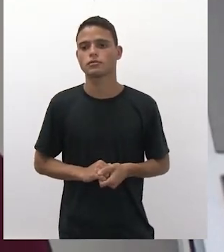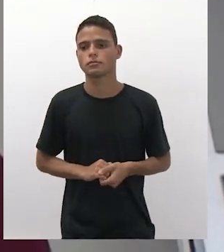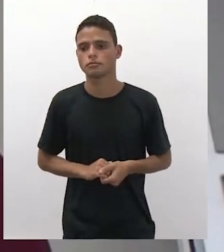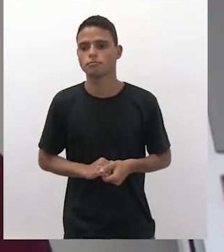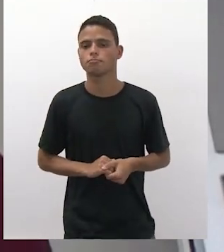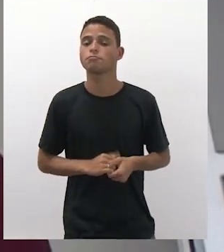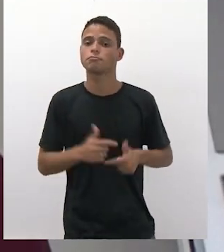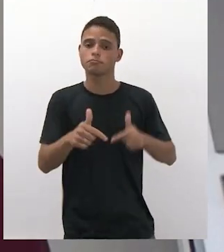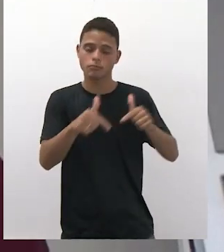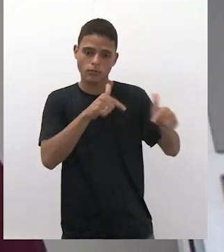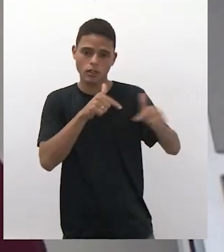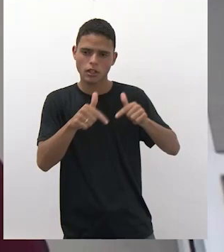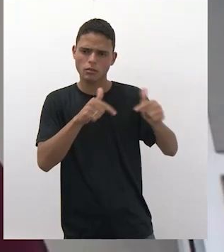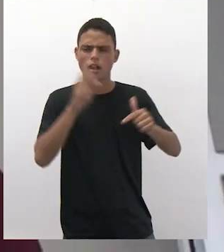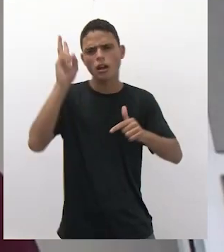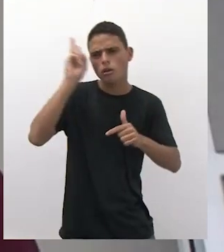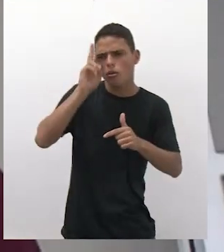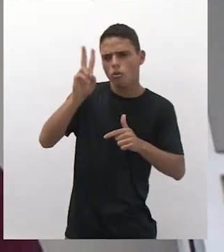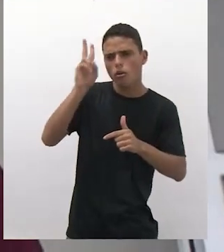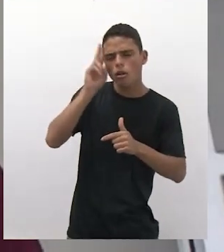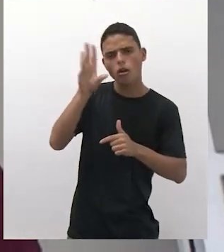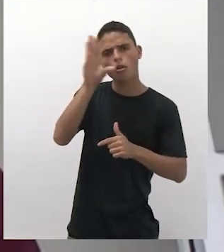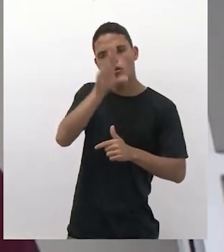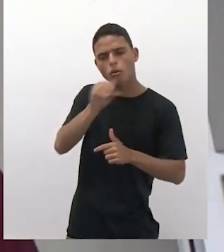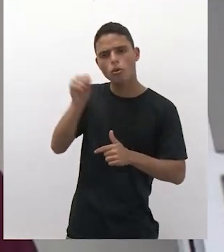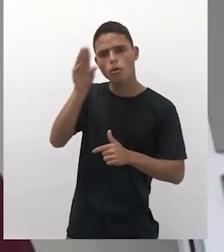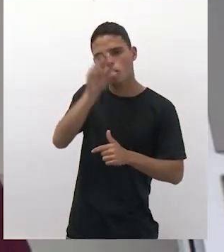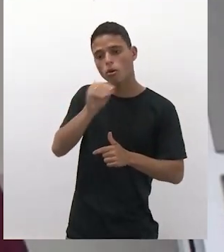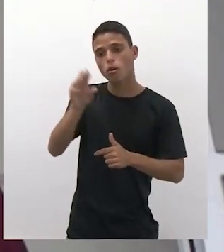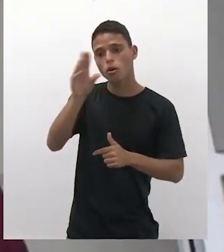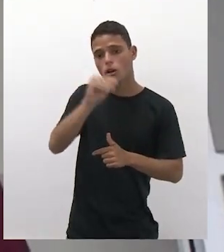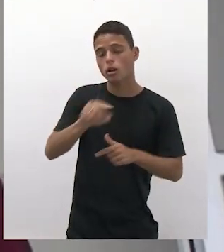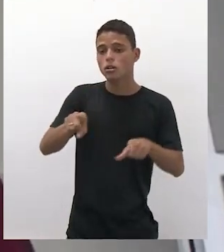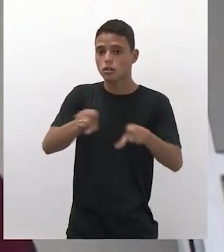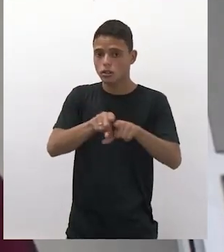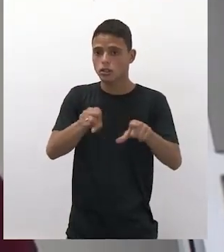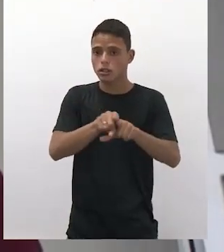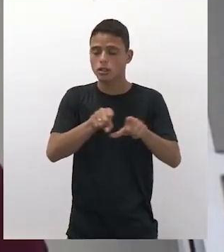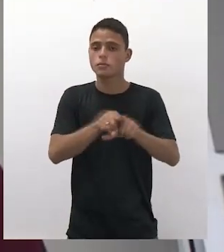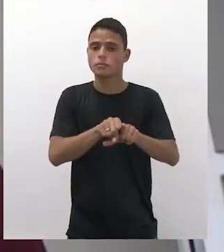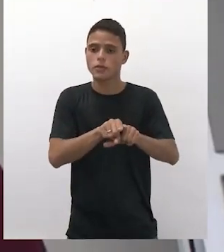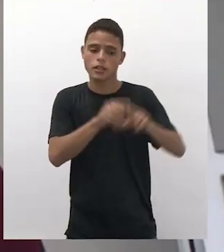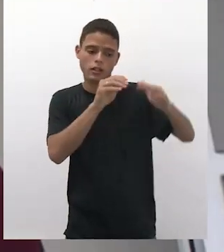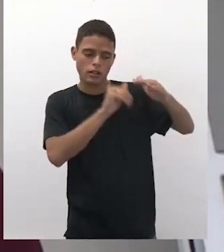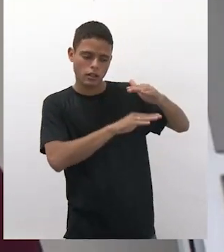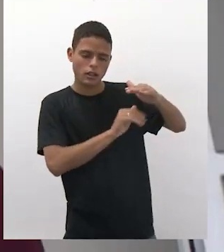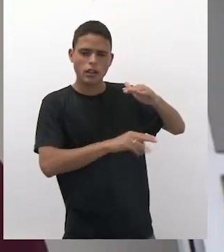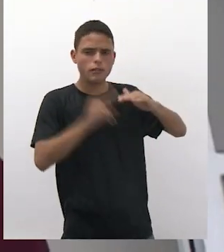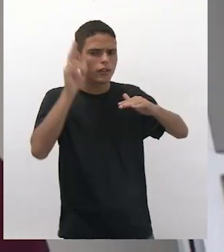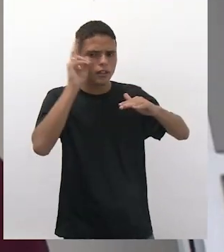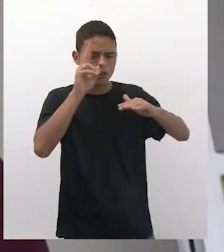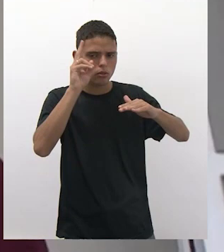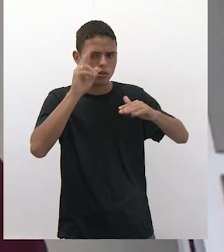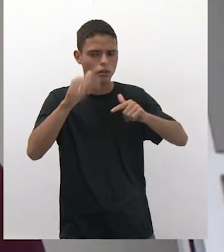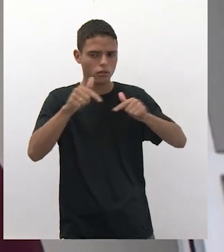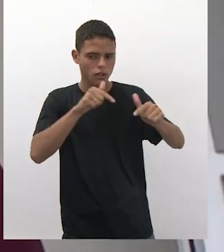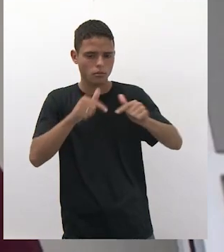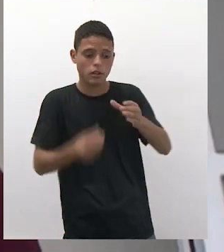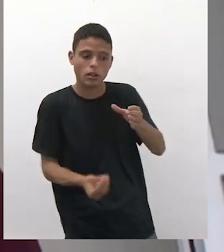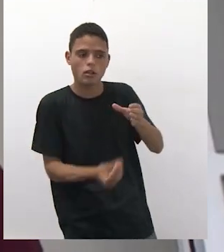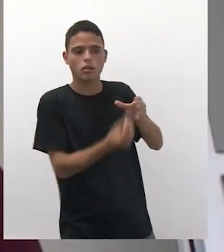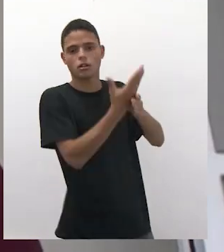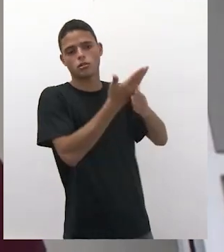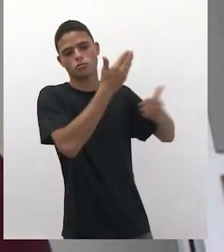trabalhar com história oral, o núcleo de memória e acervo histórico trabalha desde sua origem. É